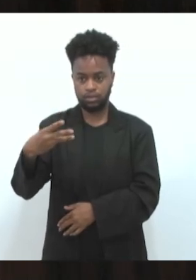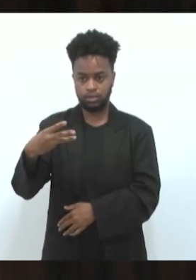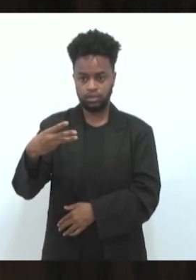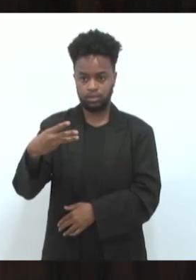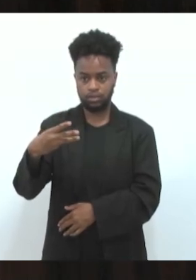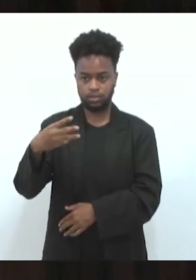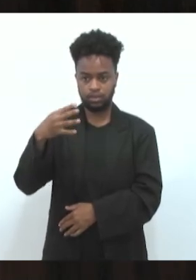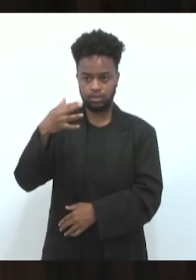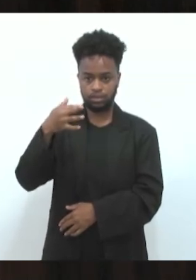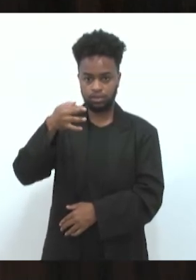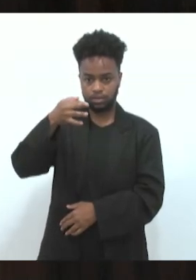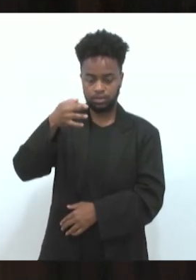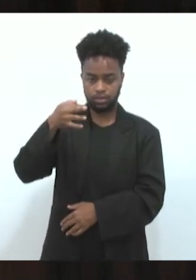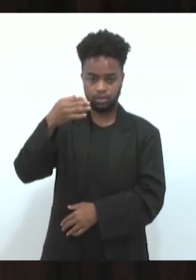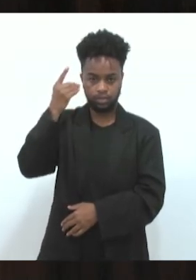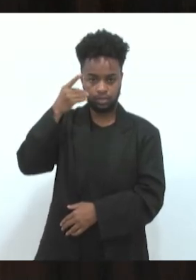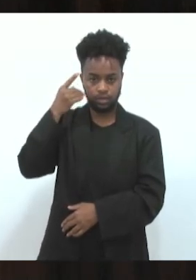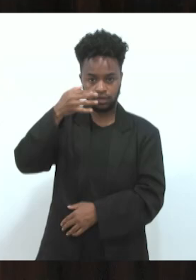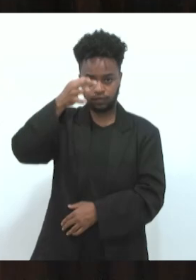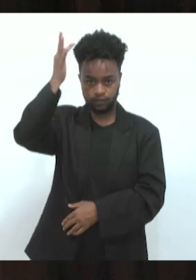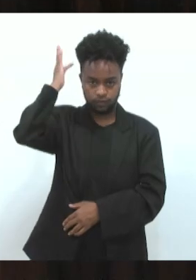Fred Pacheco.